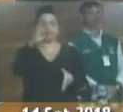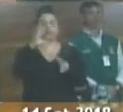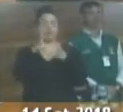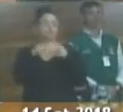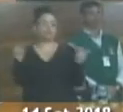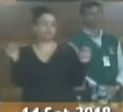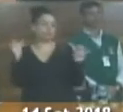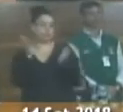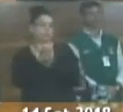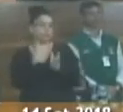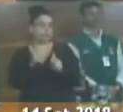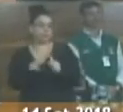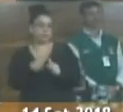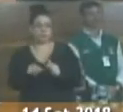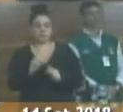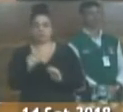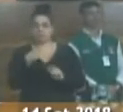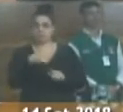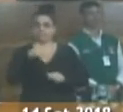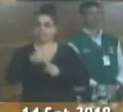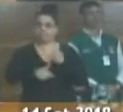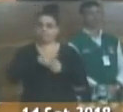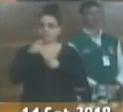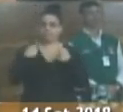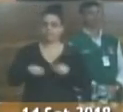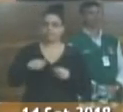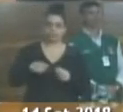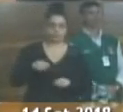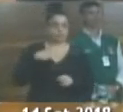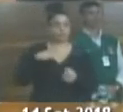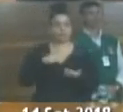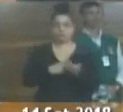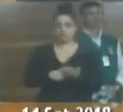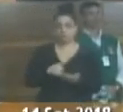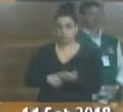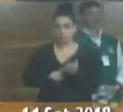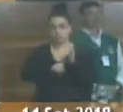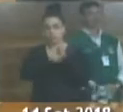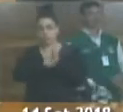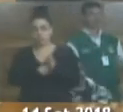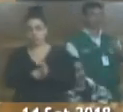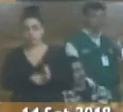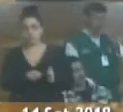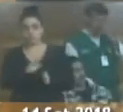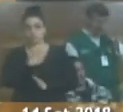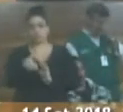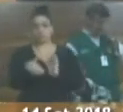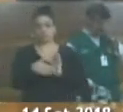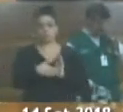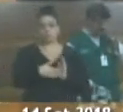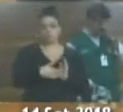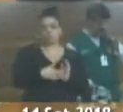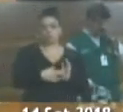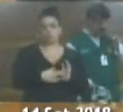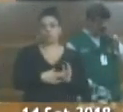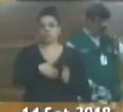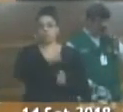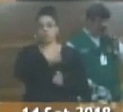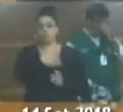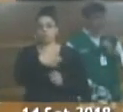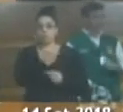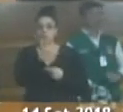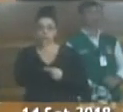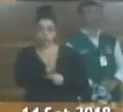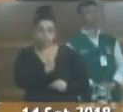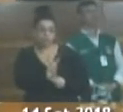né? E esse trabalho vem a partir de um planejamento, de uma análise e, sobretudo, de uma gestão democrática do